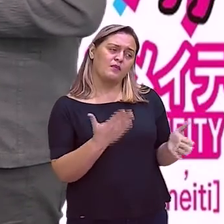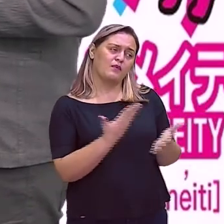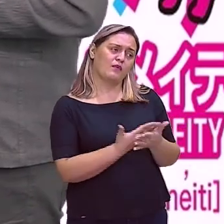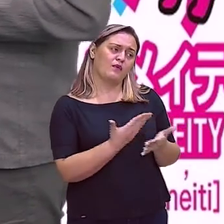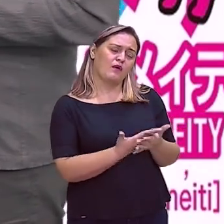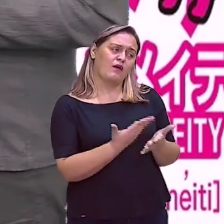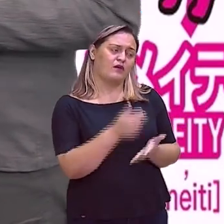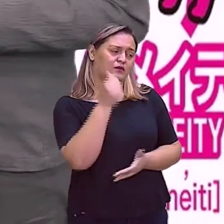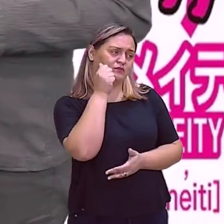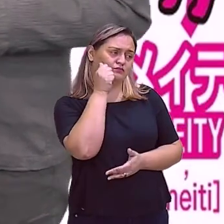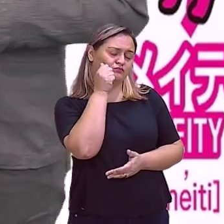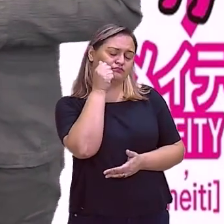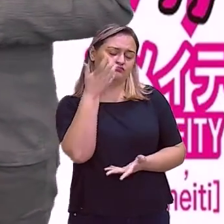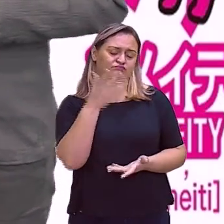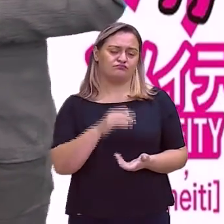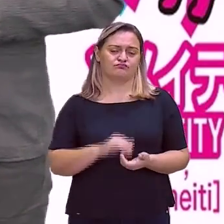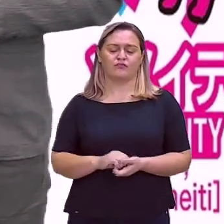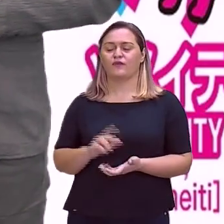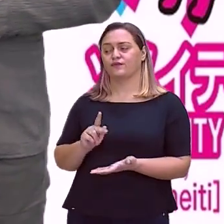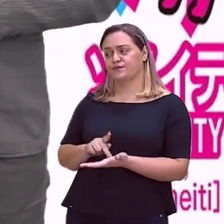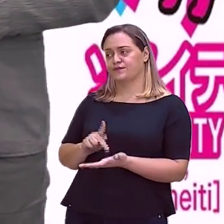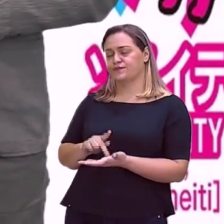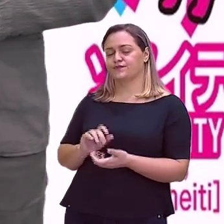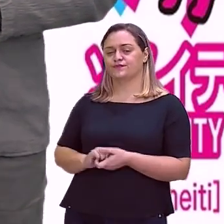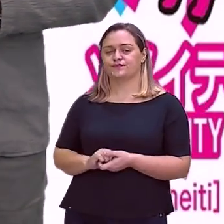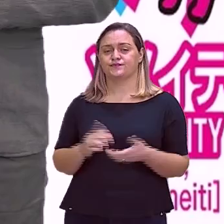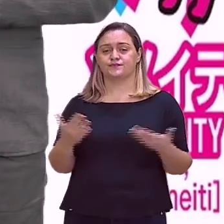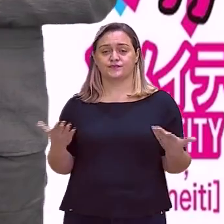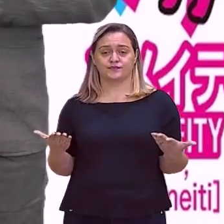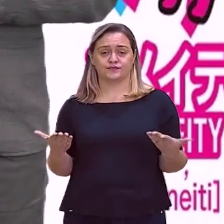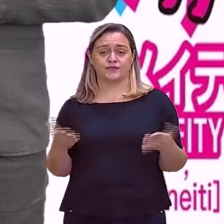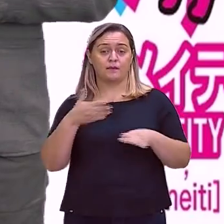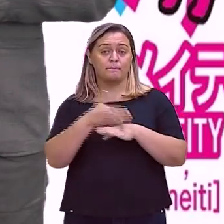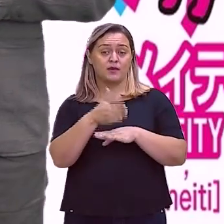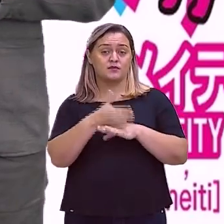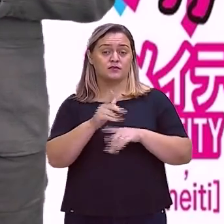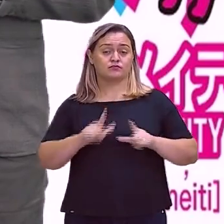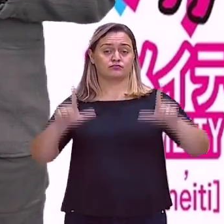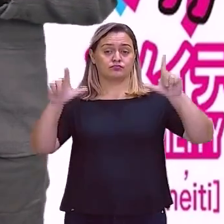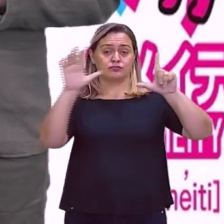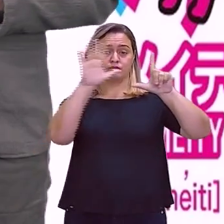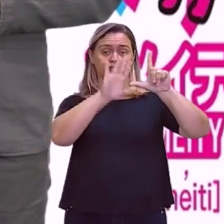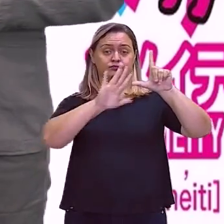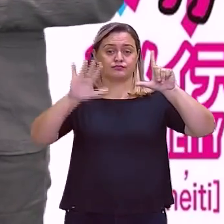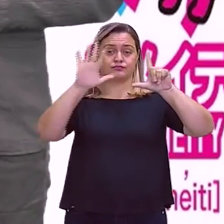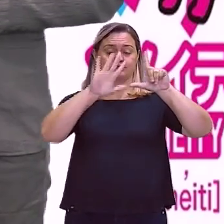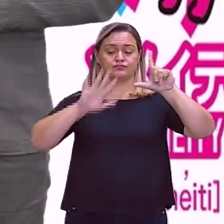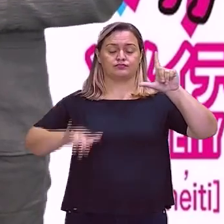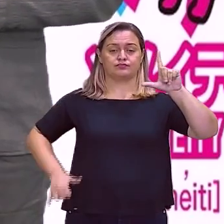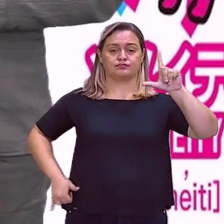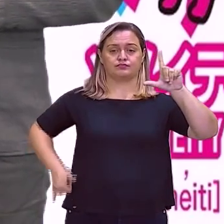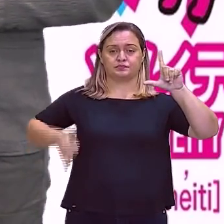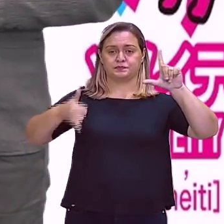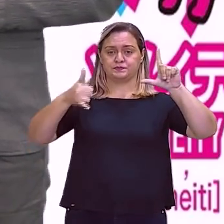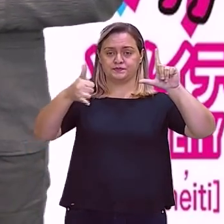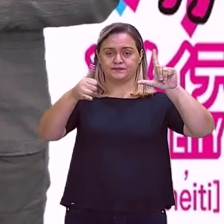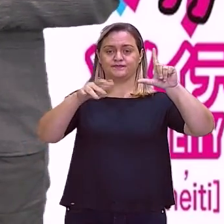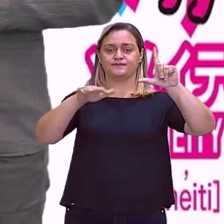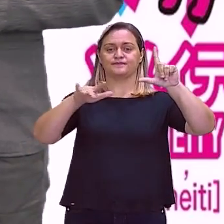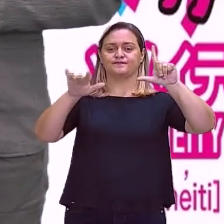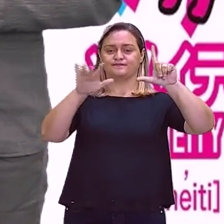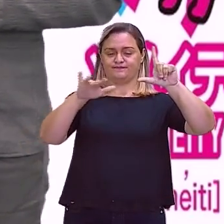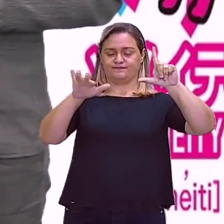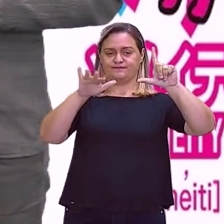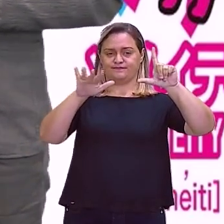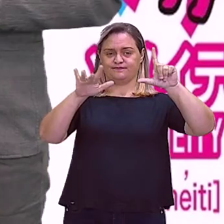aula, Andresa. Verdade. Para acessar a nossa plataforma SMED-GV, aponte a câmera do seu celular na imagem que